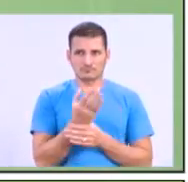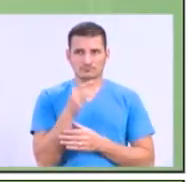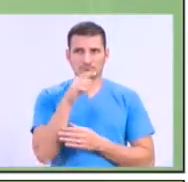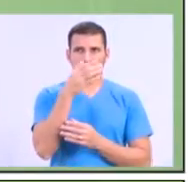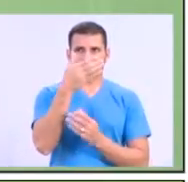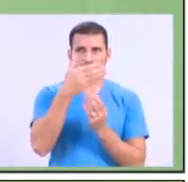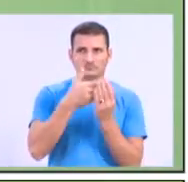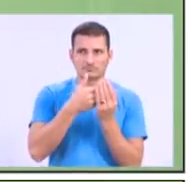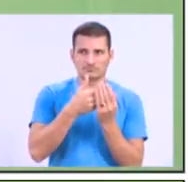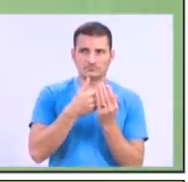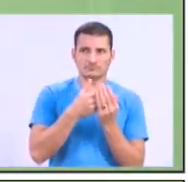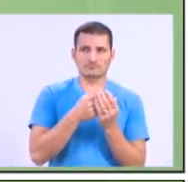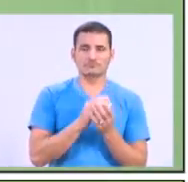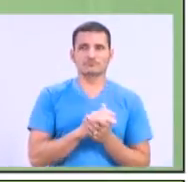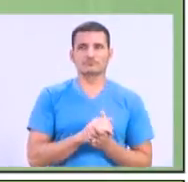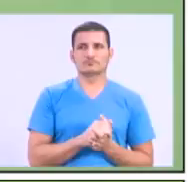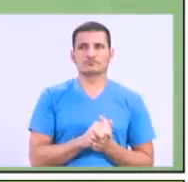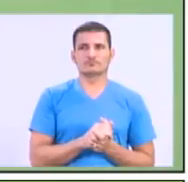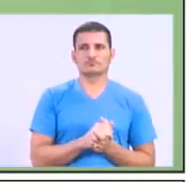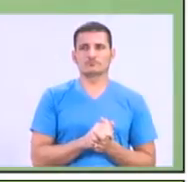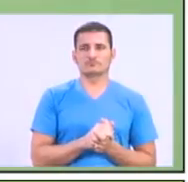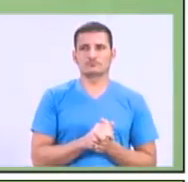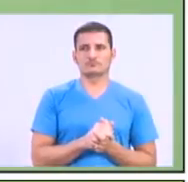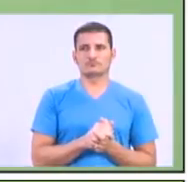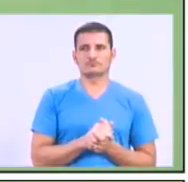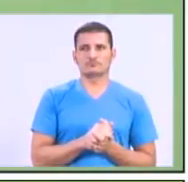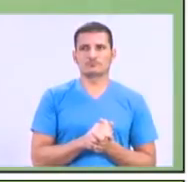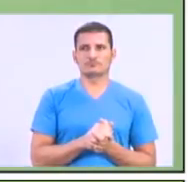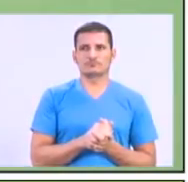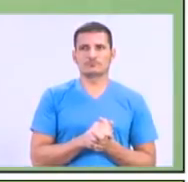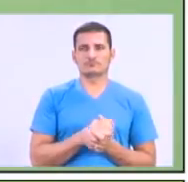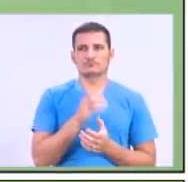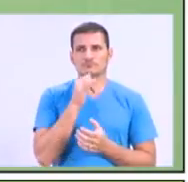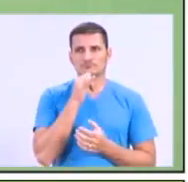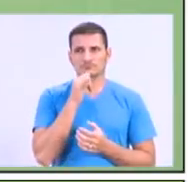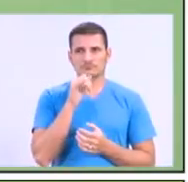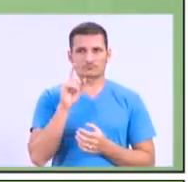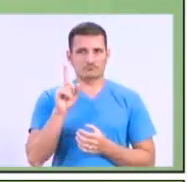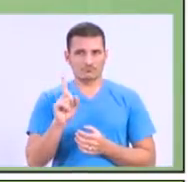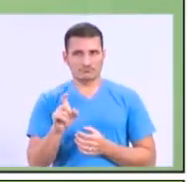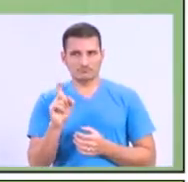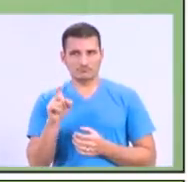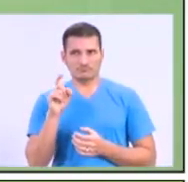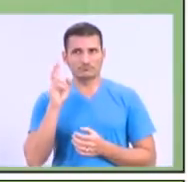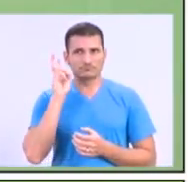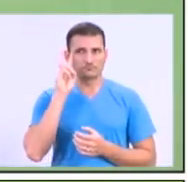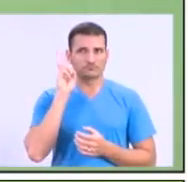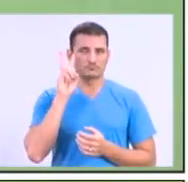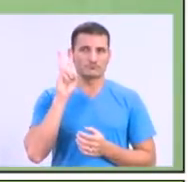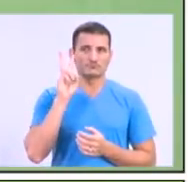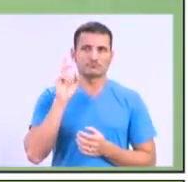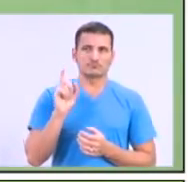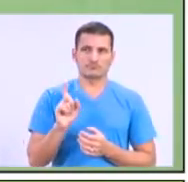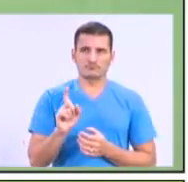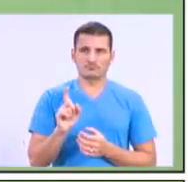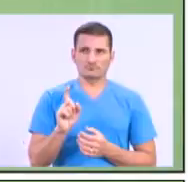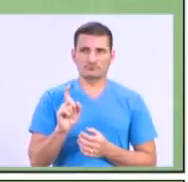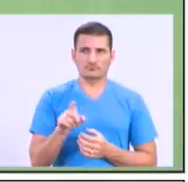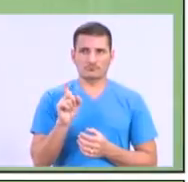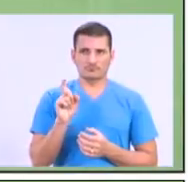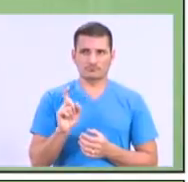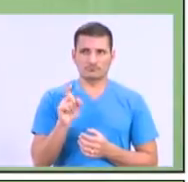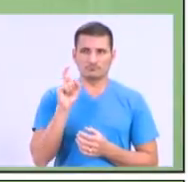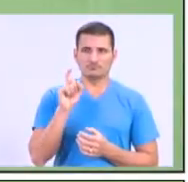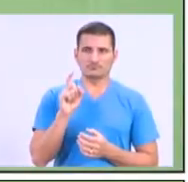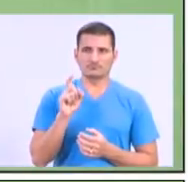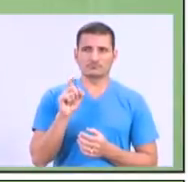arquivo, o que você tem que fazer é, ao invés de dar 2 cliques no arquivo, lembre-se bem no começo da aula. Ao invés de dar 2 cliques no